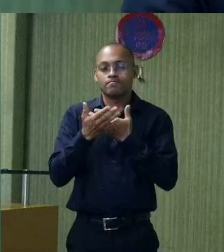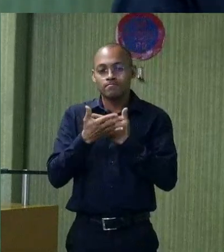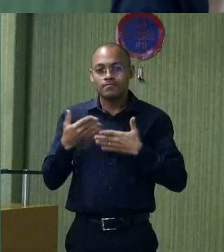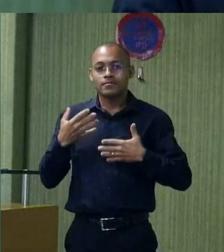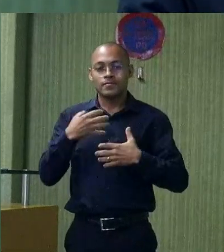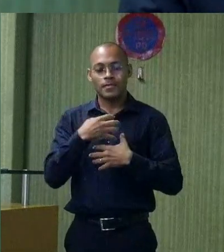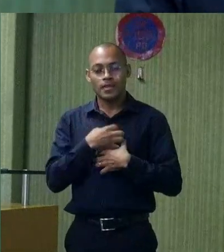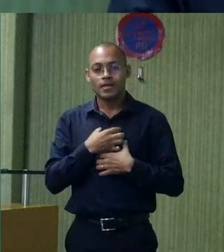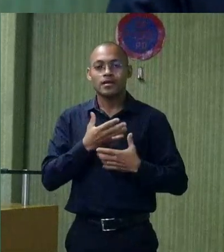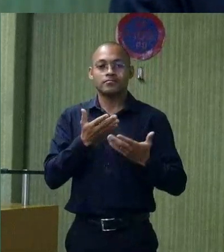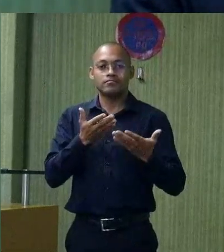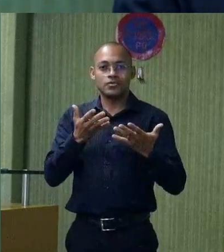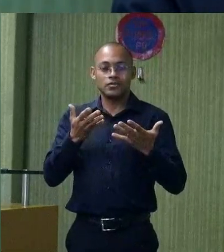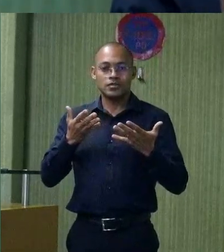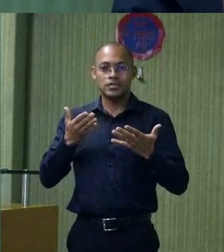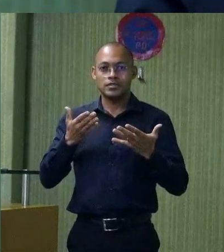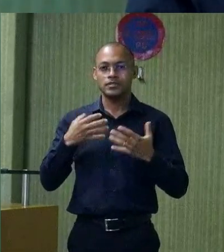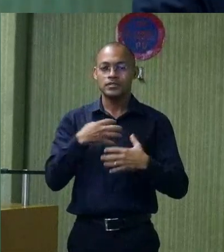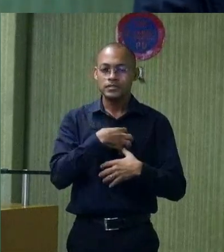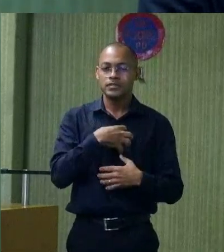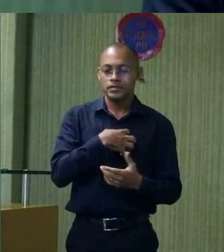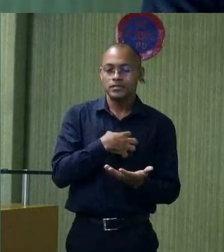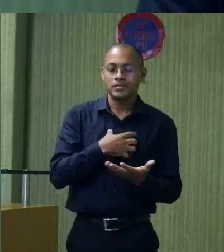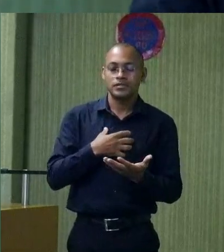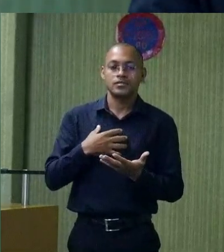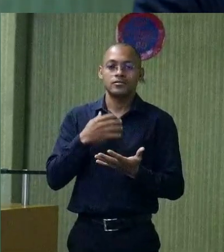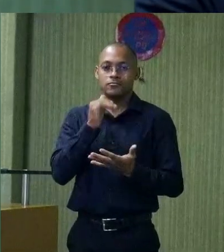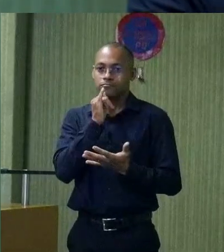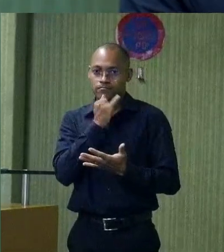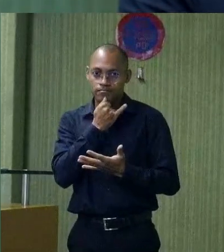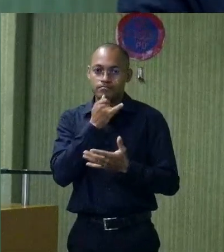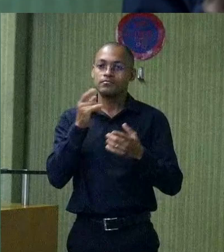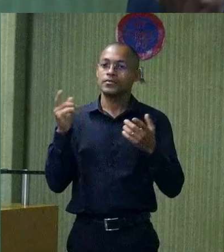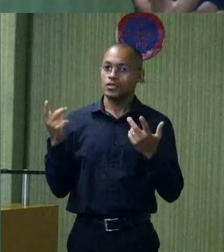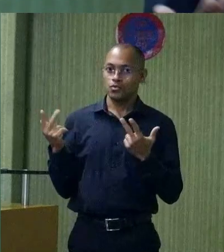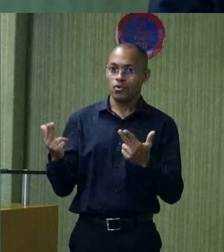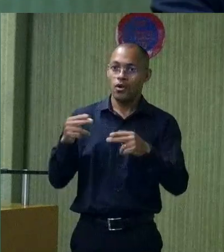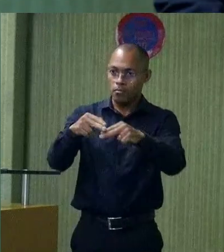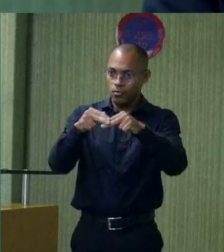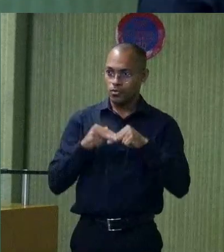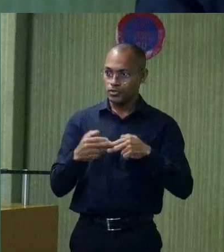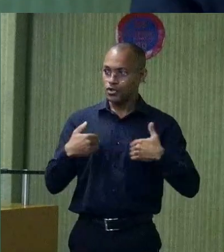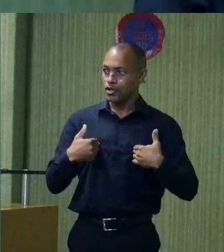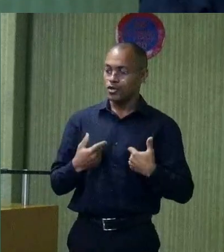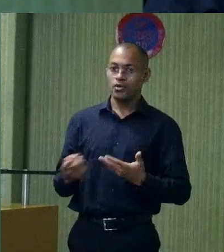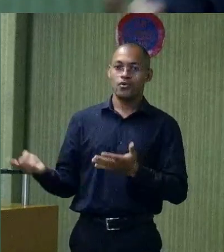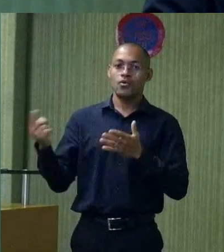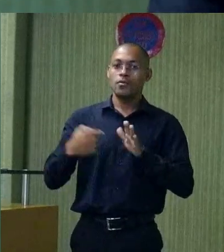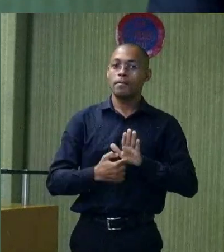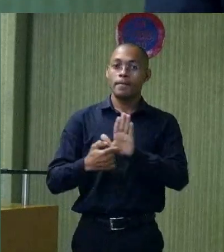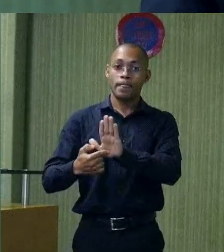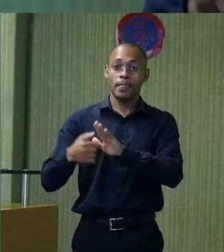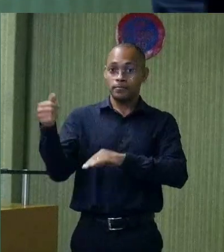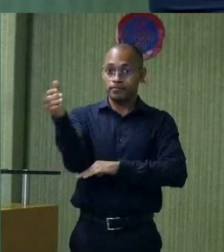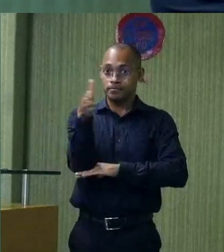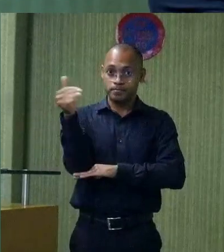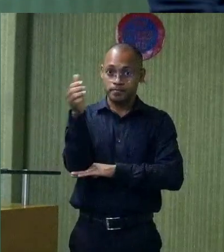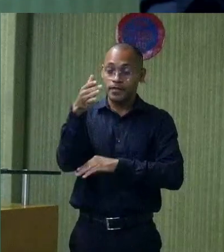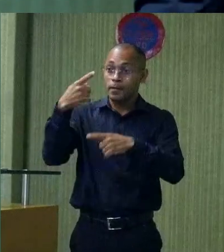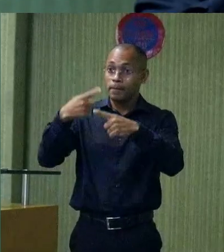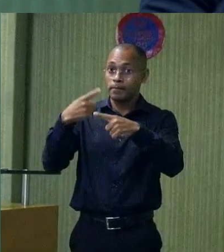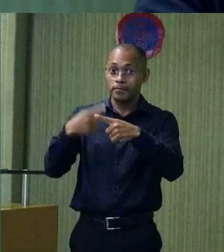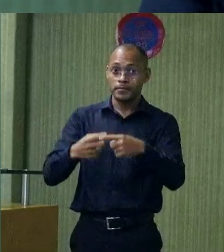públicos aqui agradeço então por isso que eu trouxe a bandeira porque é muito significativa para nós né um povo que o é Érico